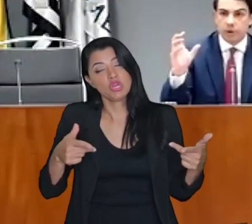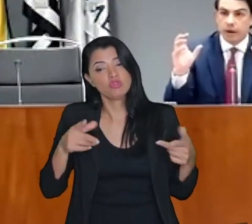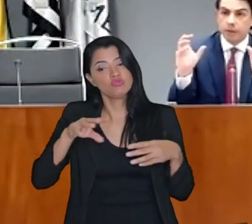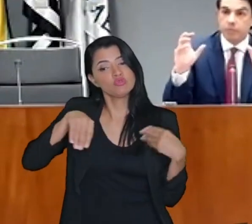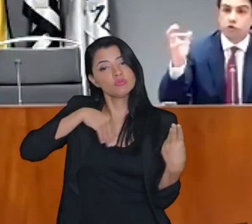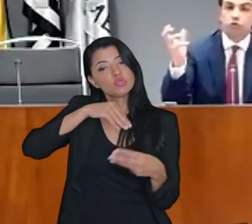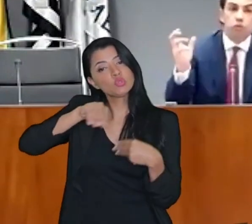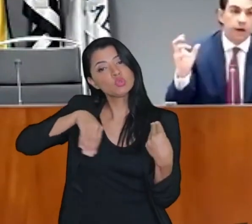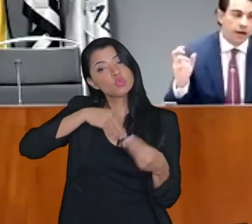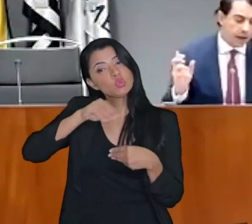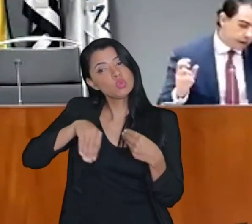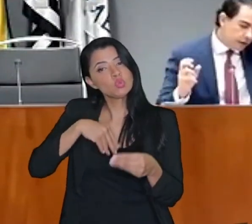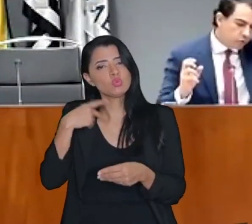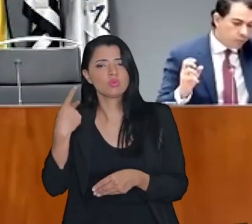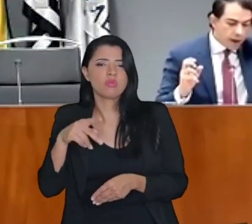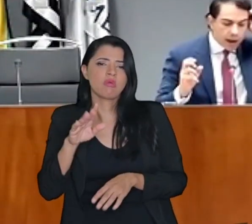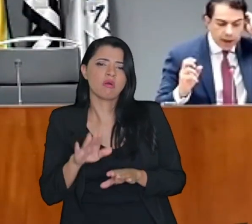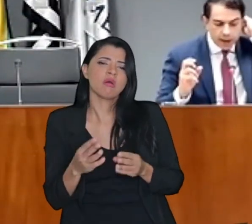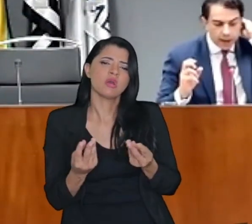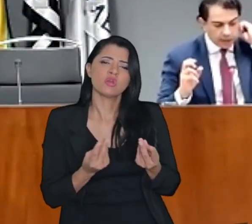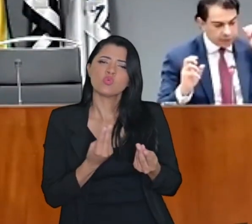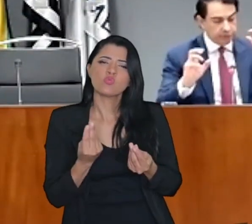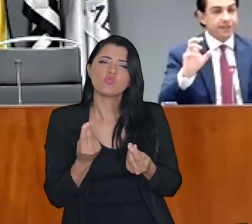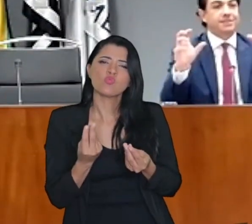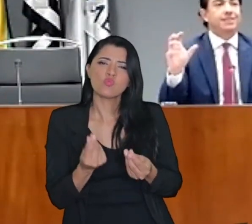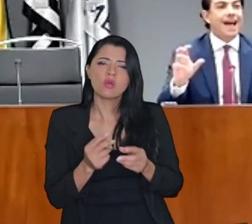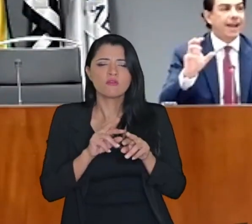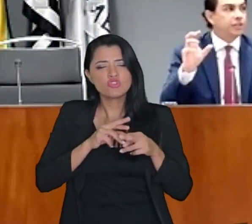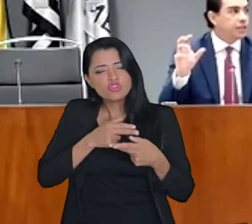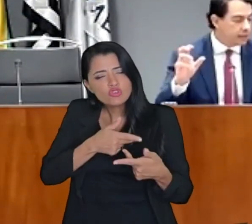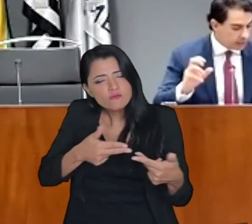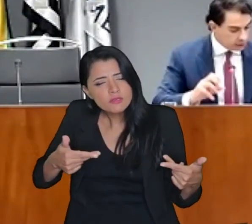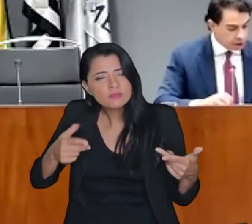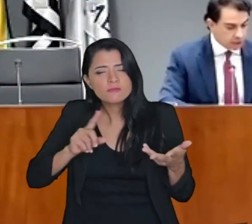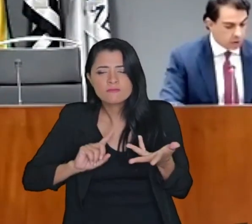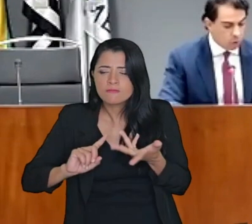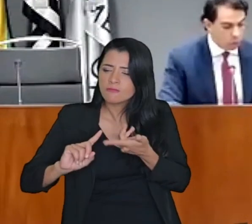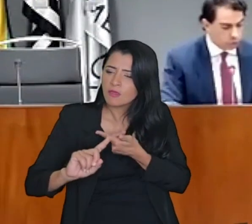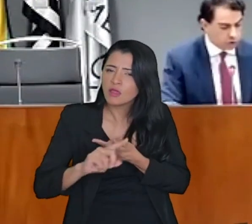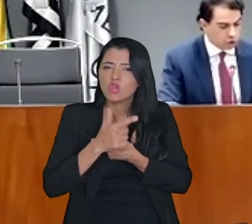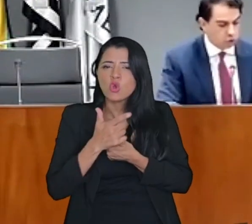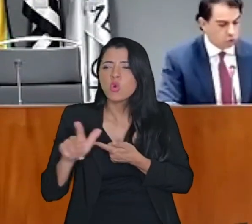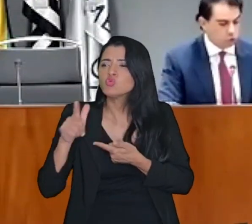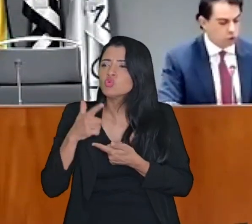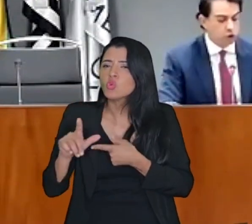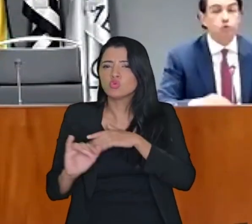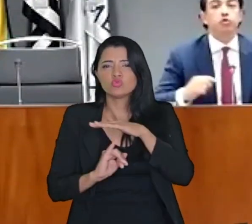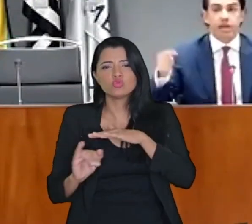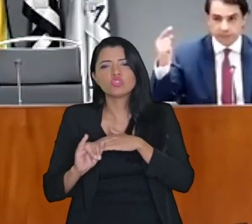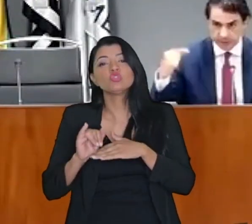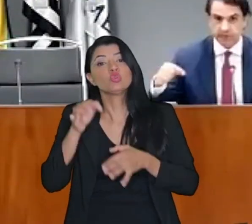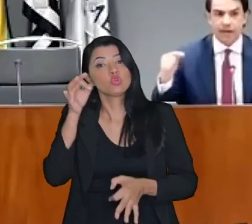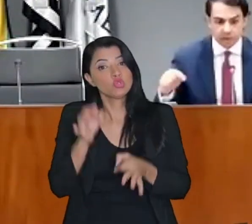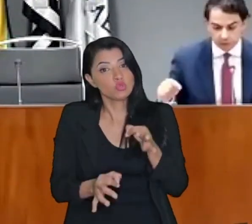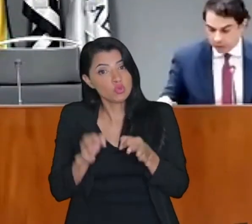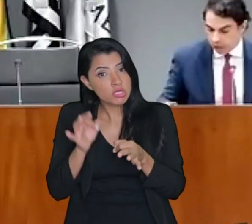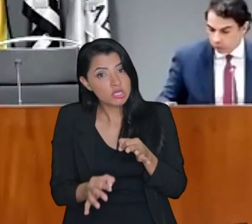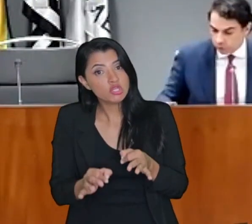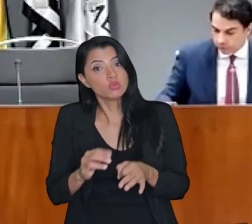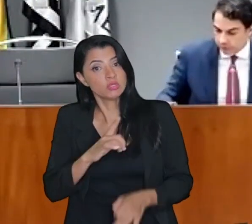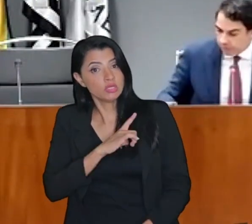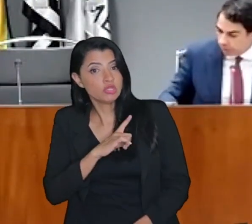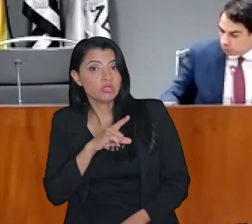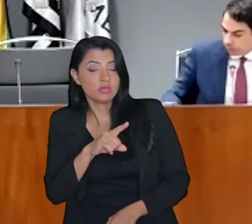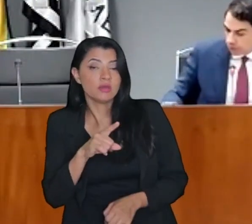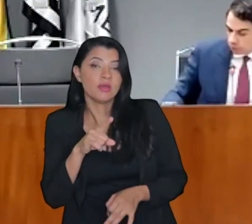mix, de uma mistura, né, de uma diversidade de outros institutos jurídicos existentes